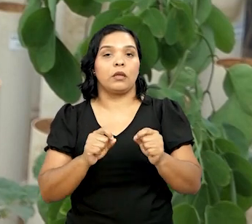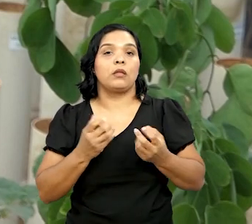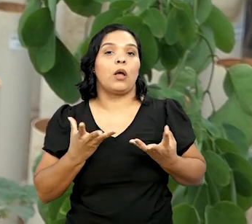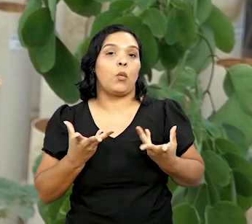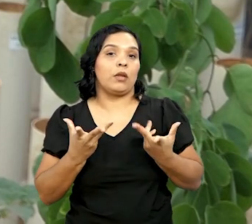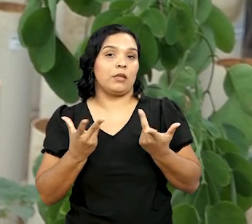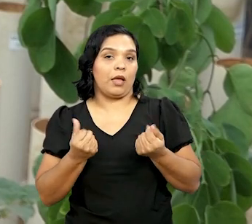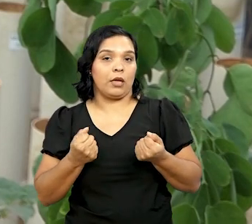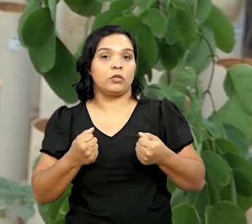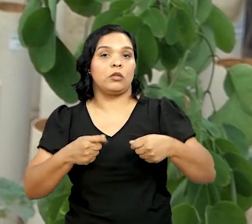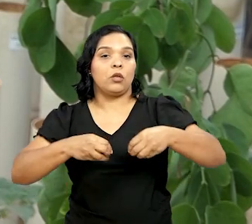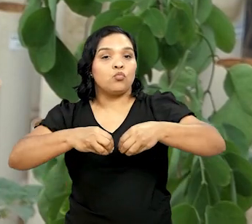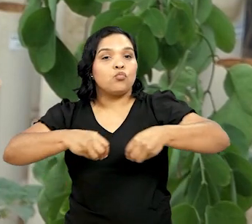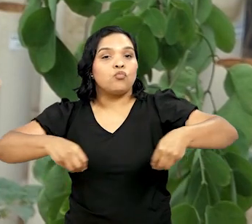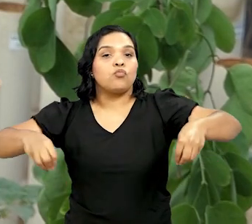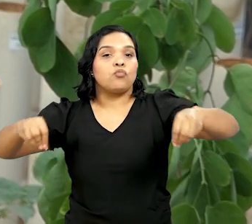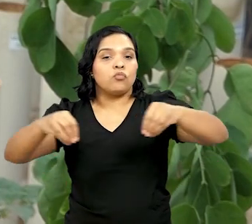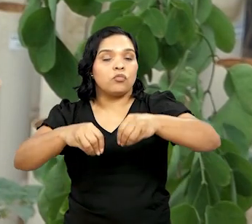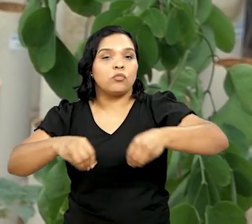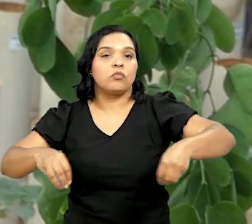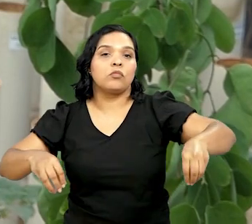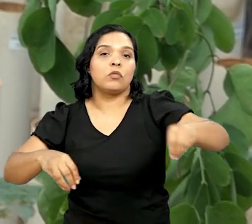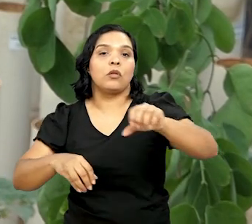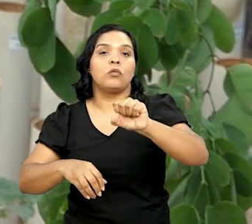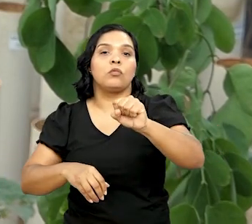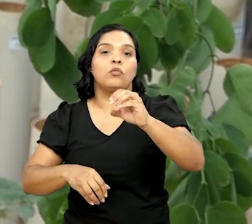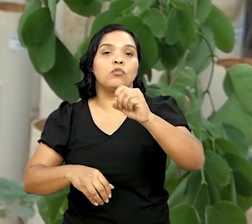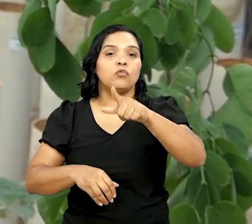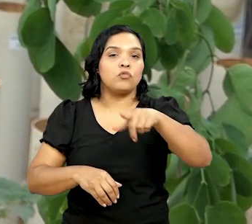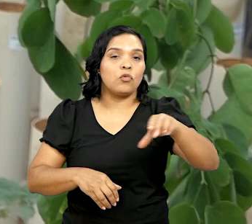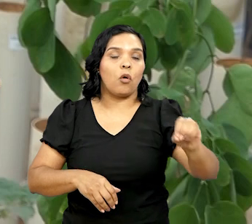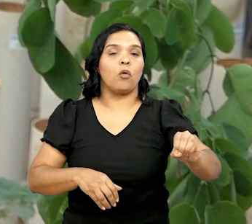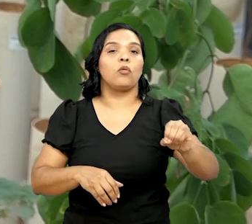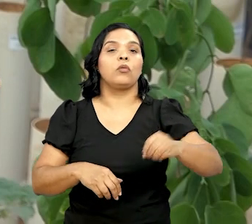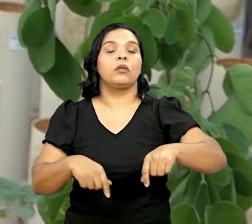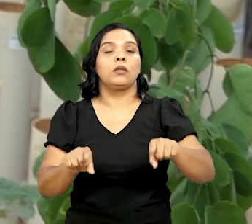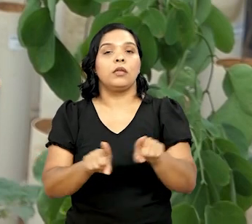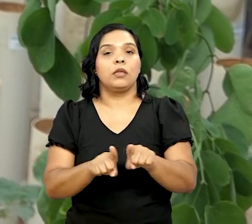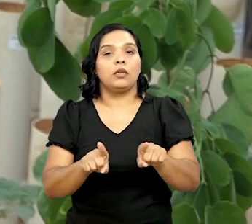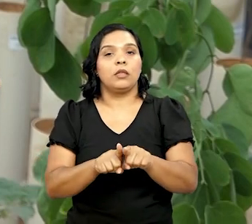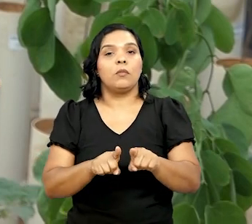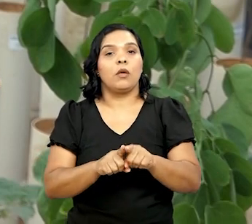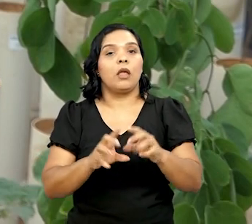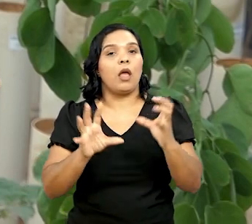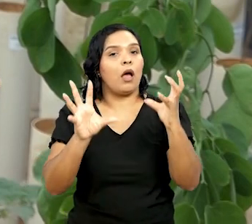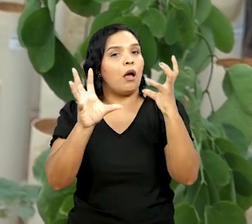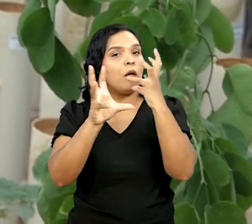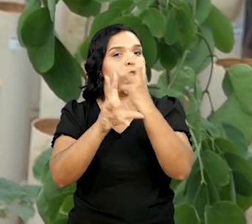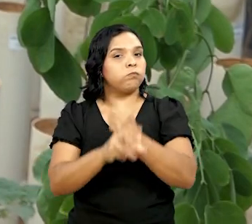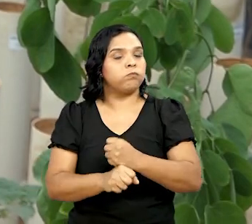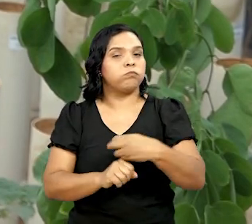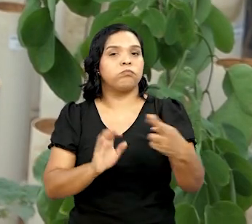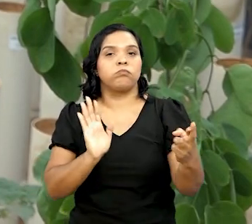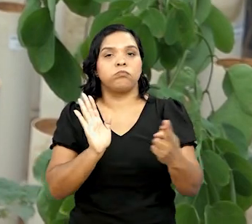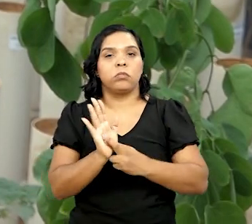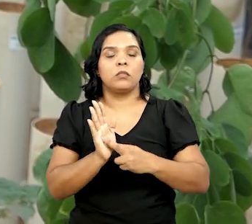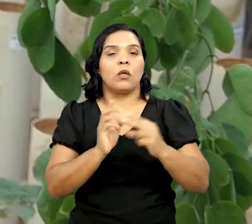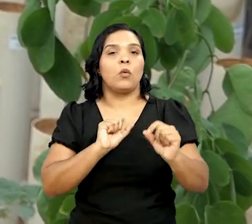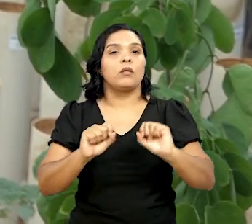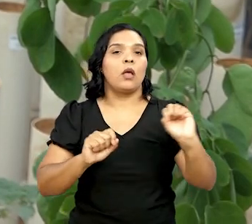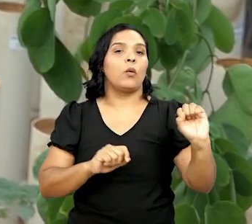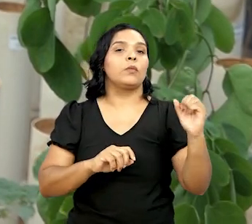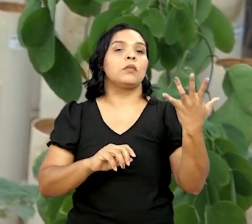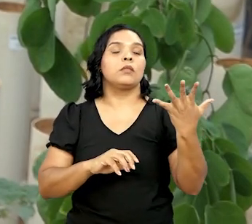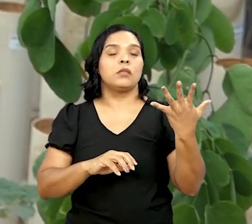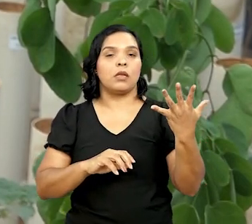da qualidade do solo, né, em termos de parâmetros físicos e químicos. E o somatório desses dois resultados,